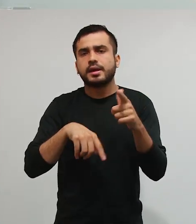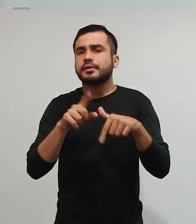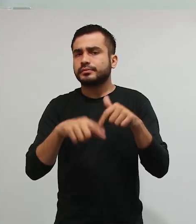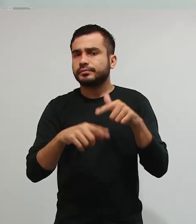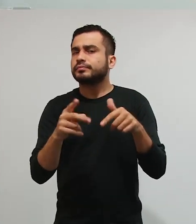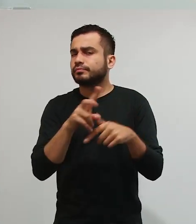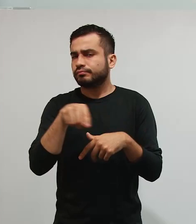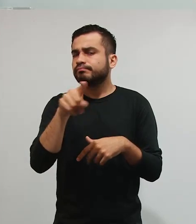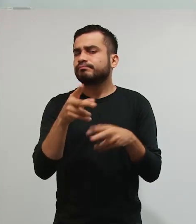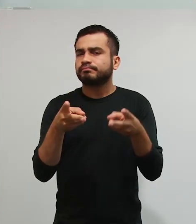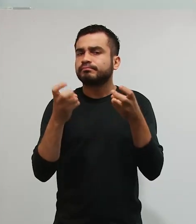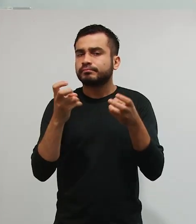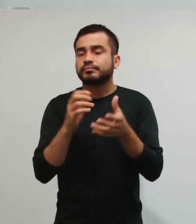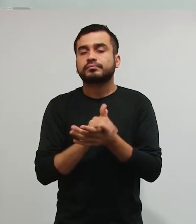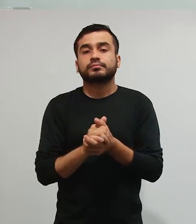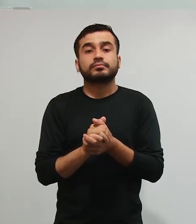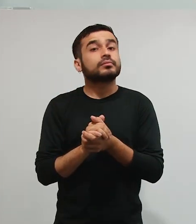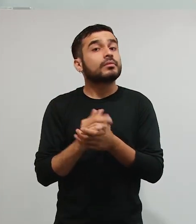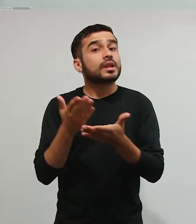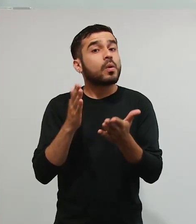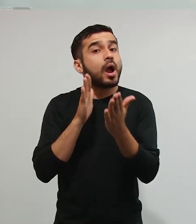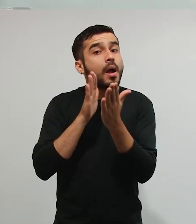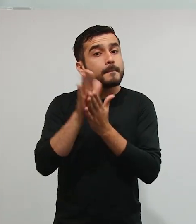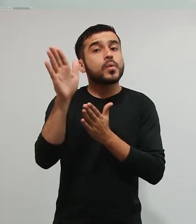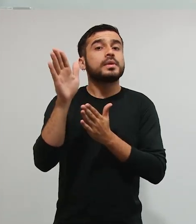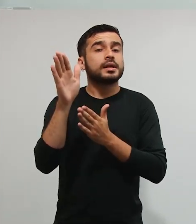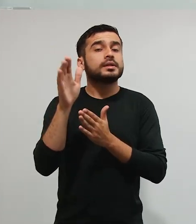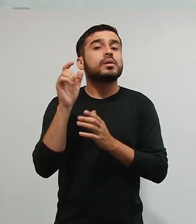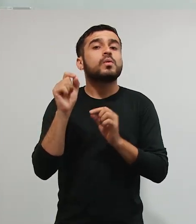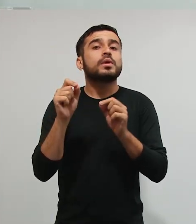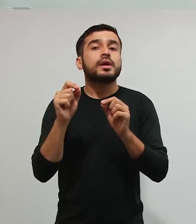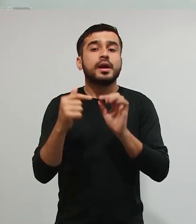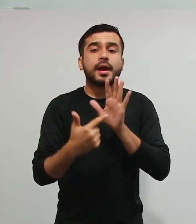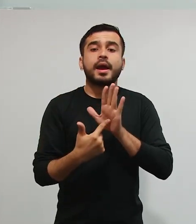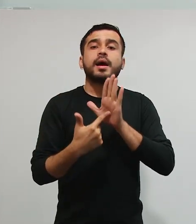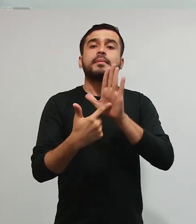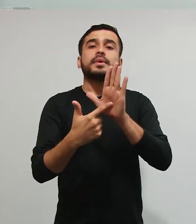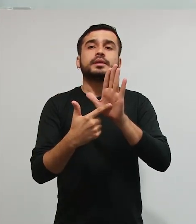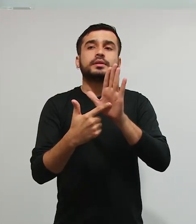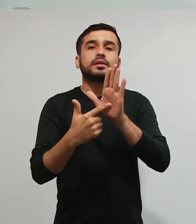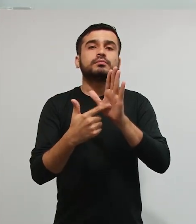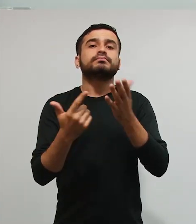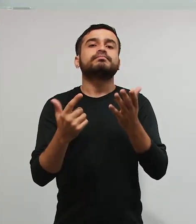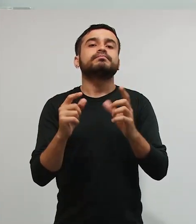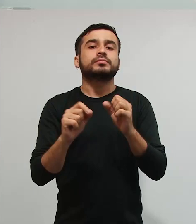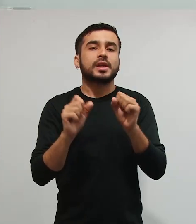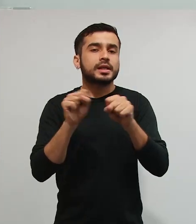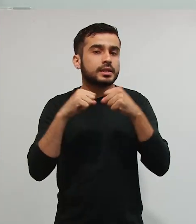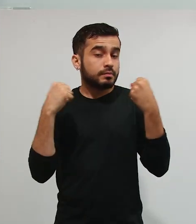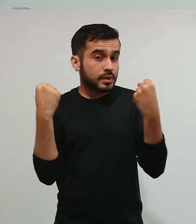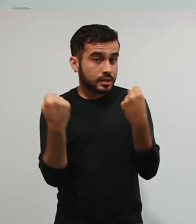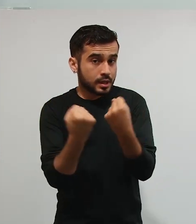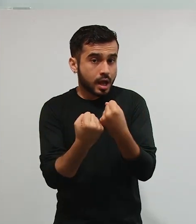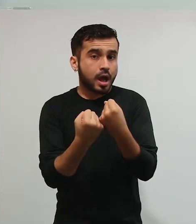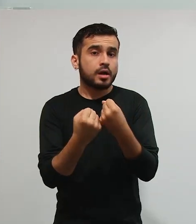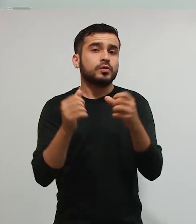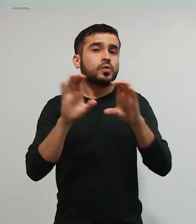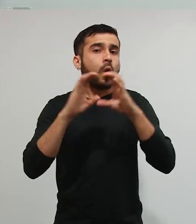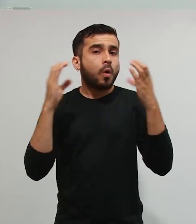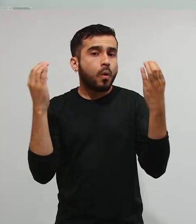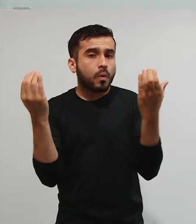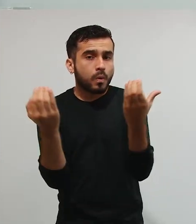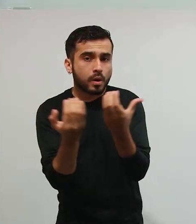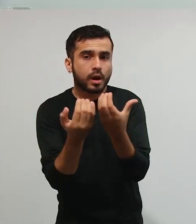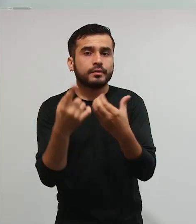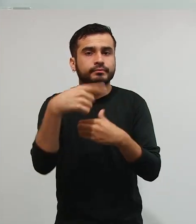entender. Então, vai gerar uma publicação. Essa publicação geralmente é apresentada em eventos científicos, como seminários, congressos,